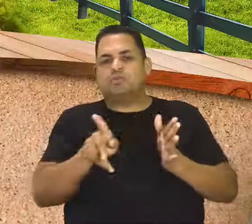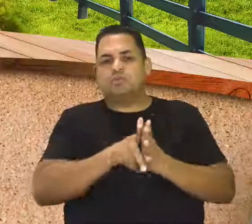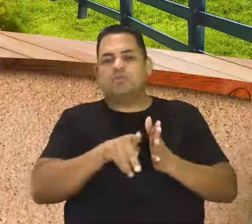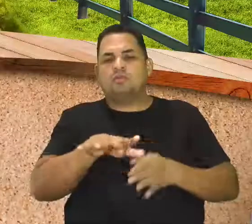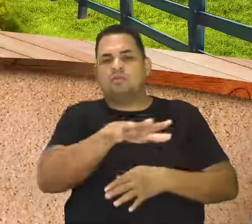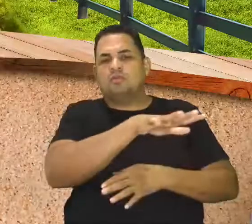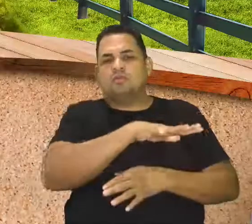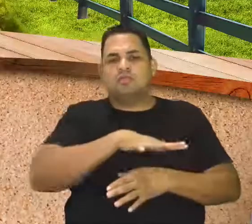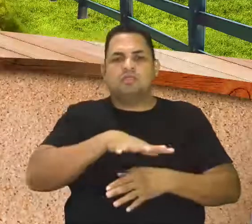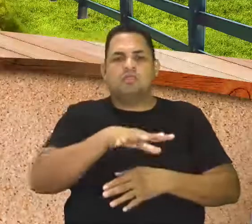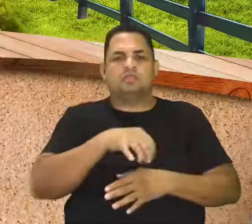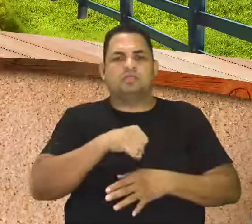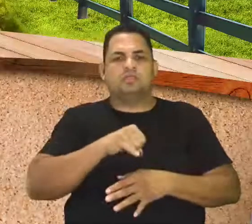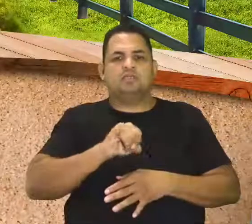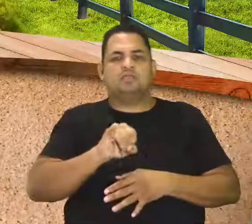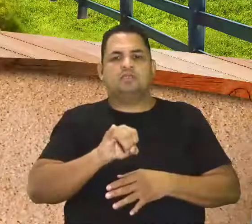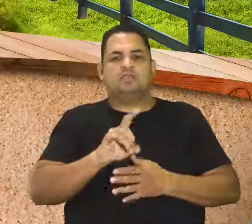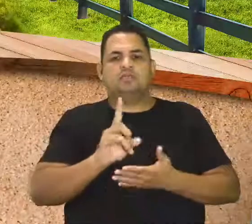endêmicos, se